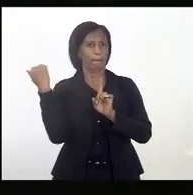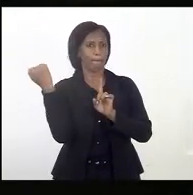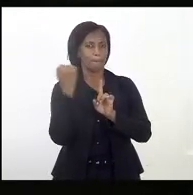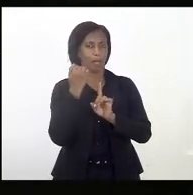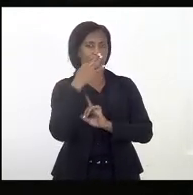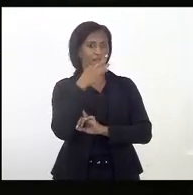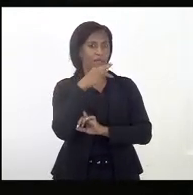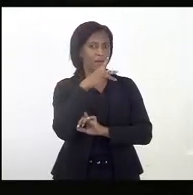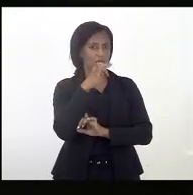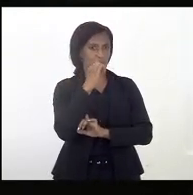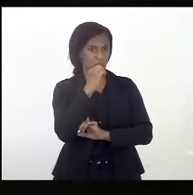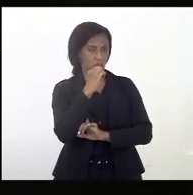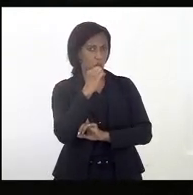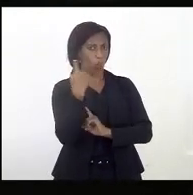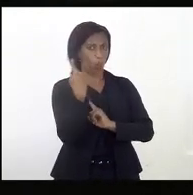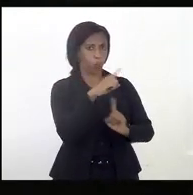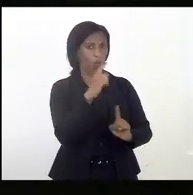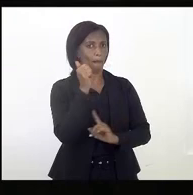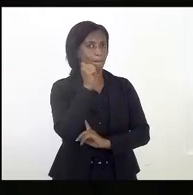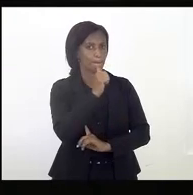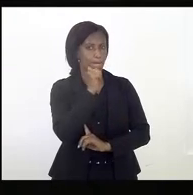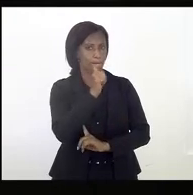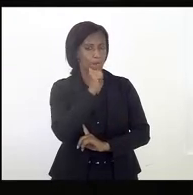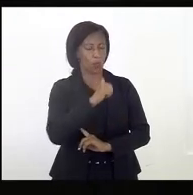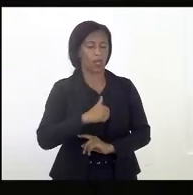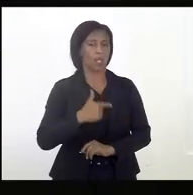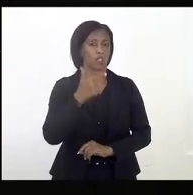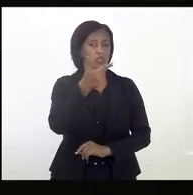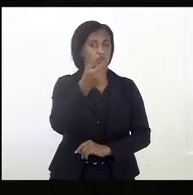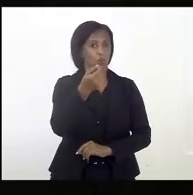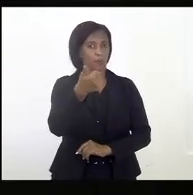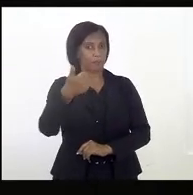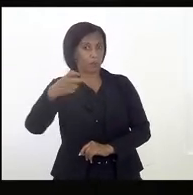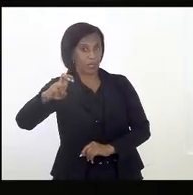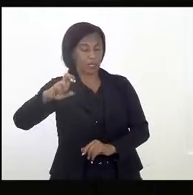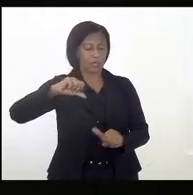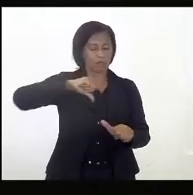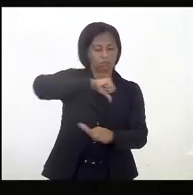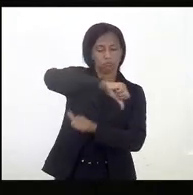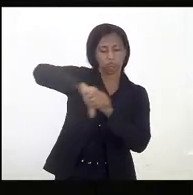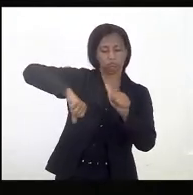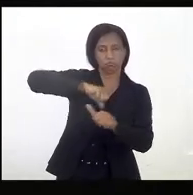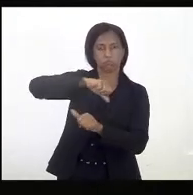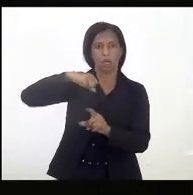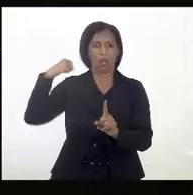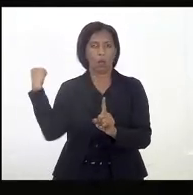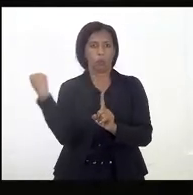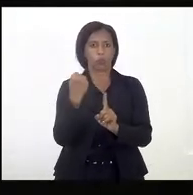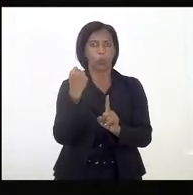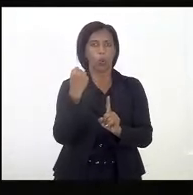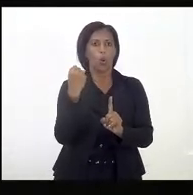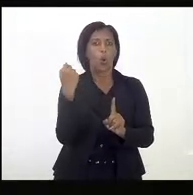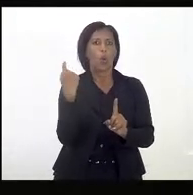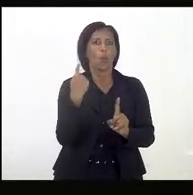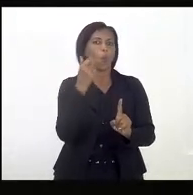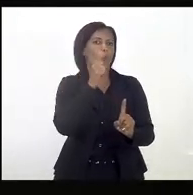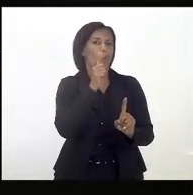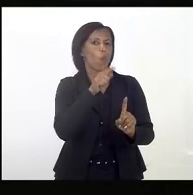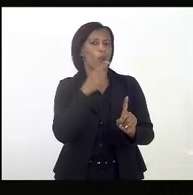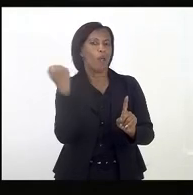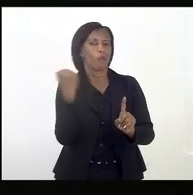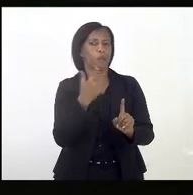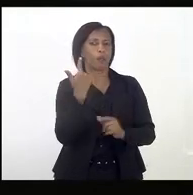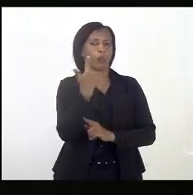incorporado à lei 13.104 2015 que tornou o feminicídio crime hediondo